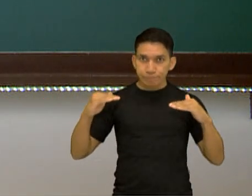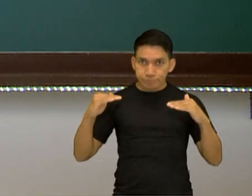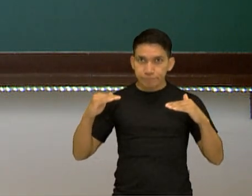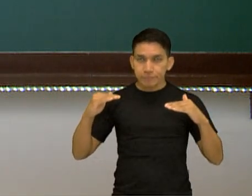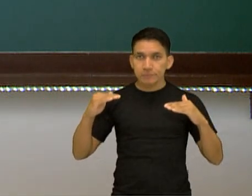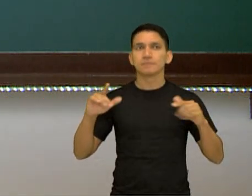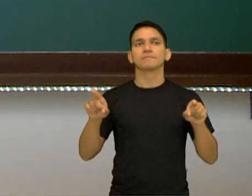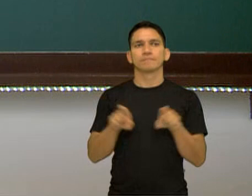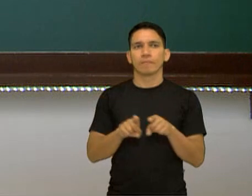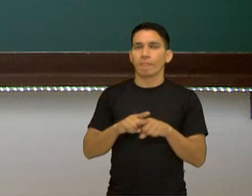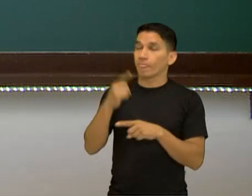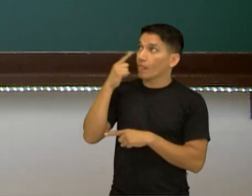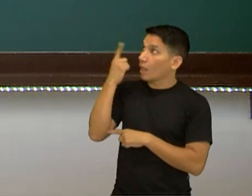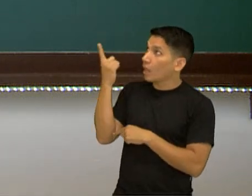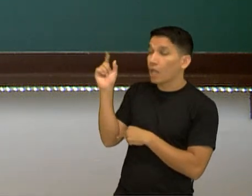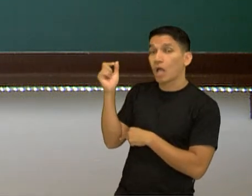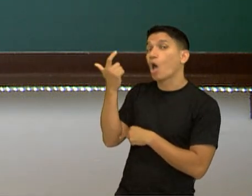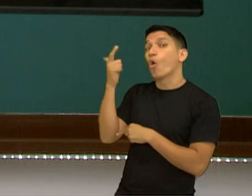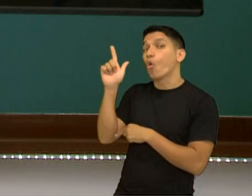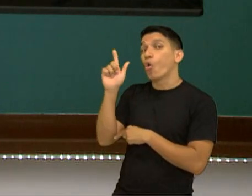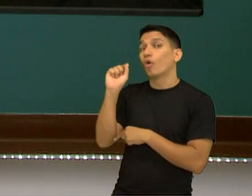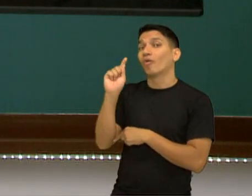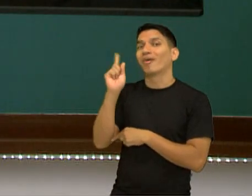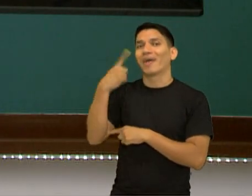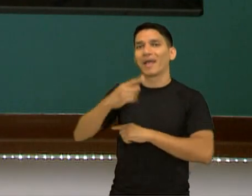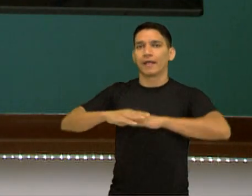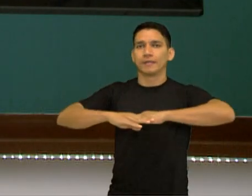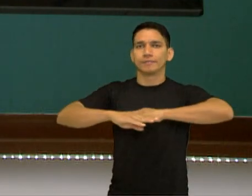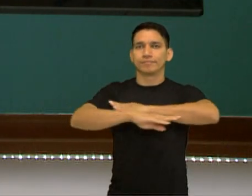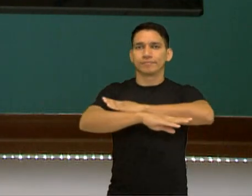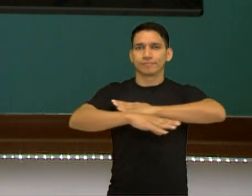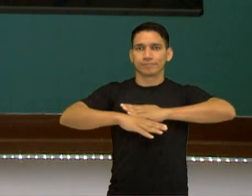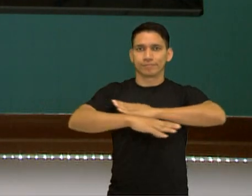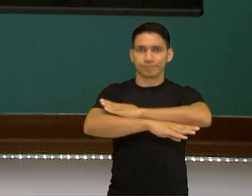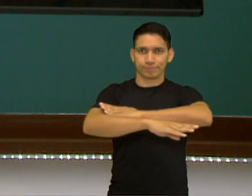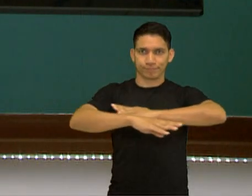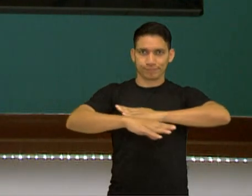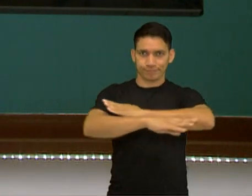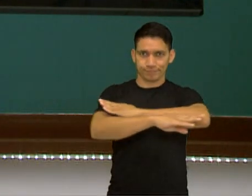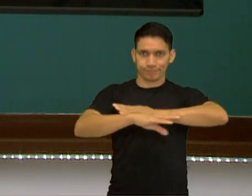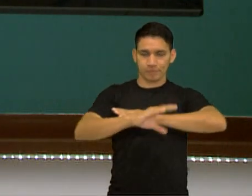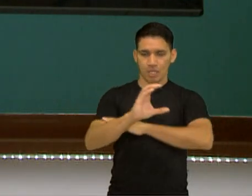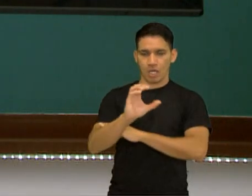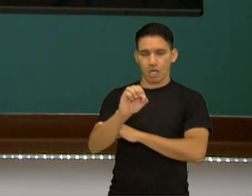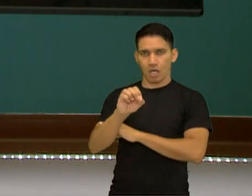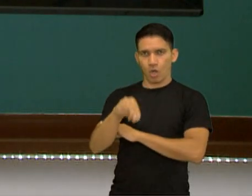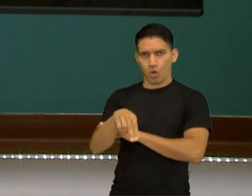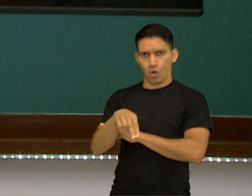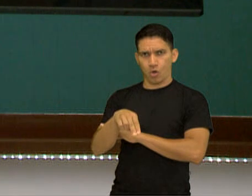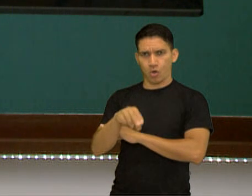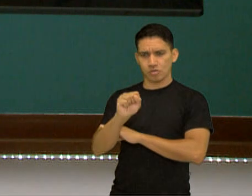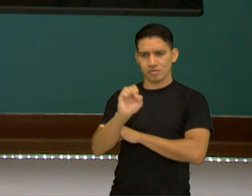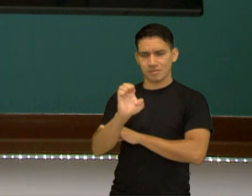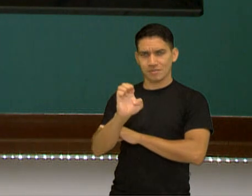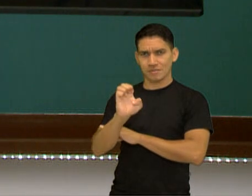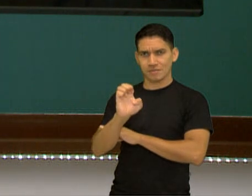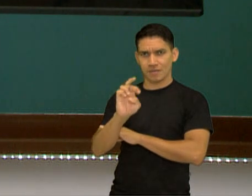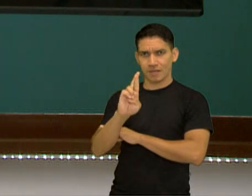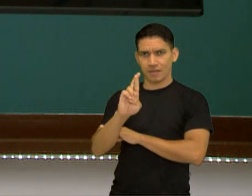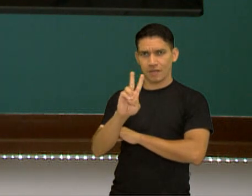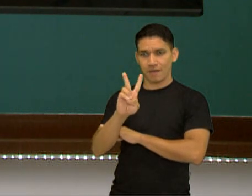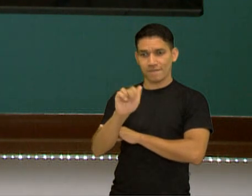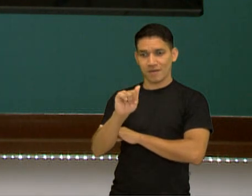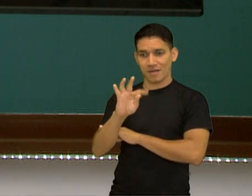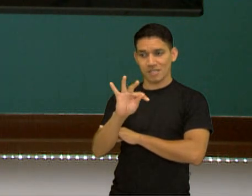se afastam. E a terceira imagem que você vai visualizar na tela são as placas conservativas. Essas placas